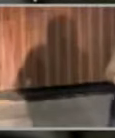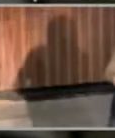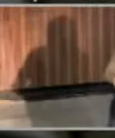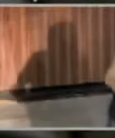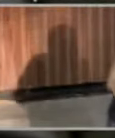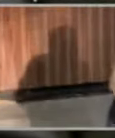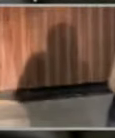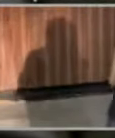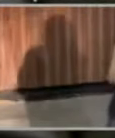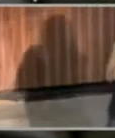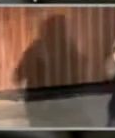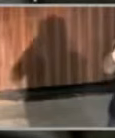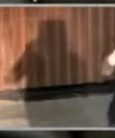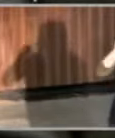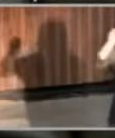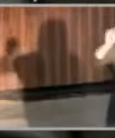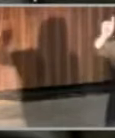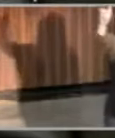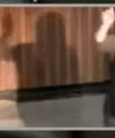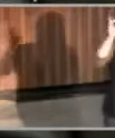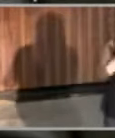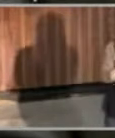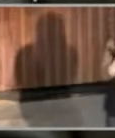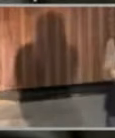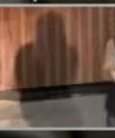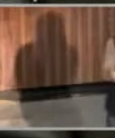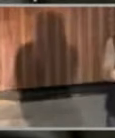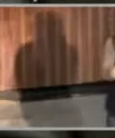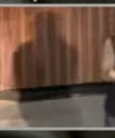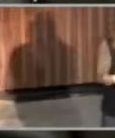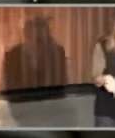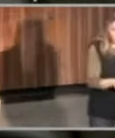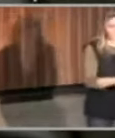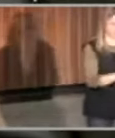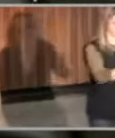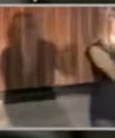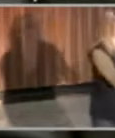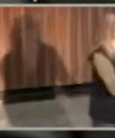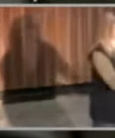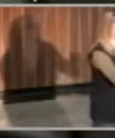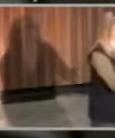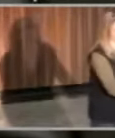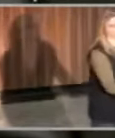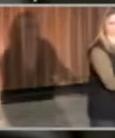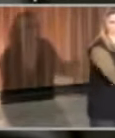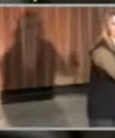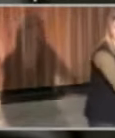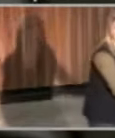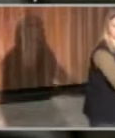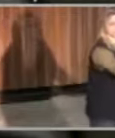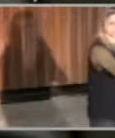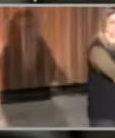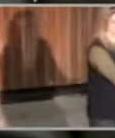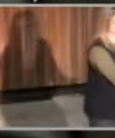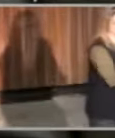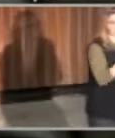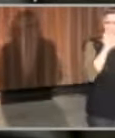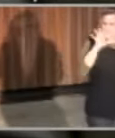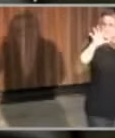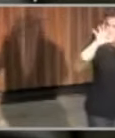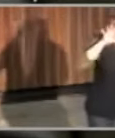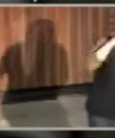do que os seus pais. Iam atrás de outros deuses e os serviam e adoravam e teimavam em